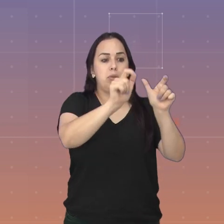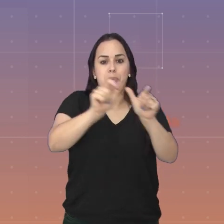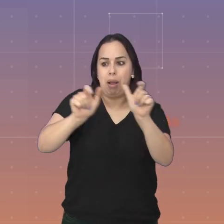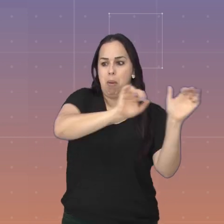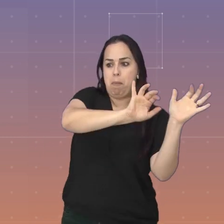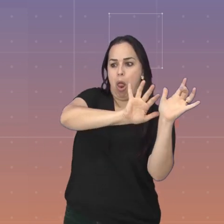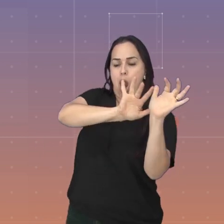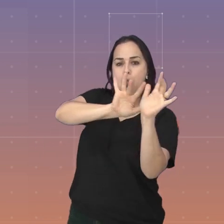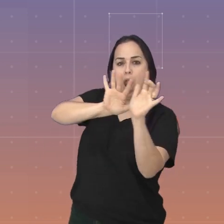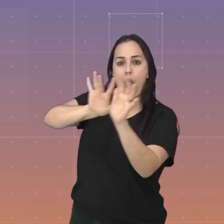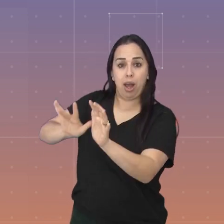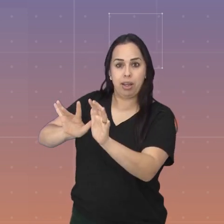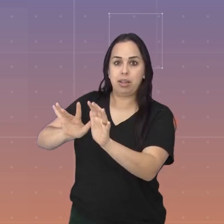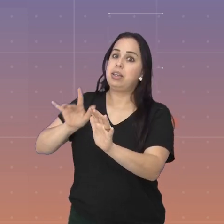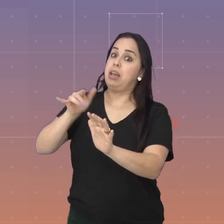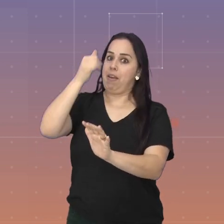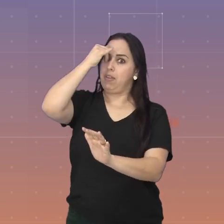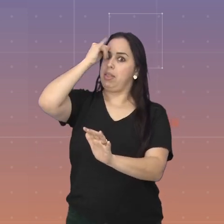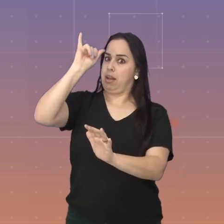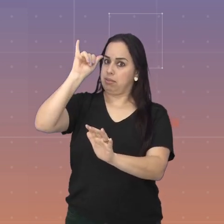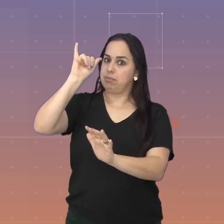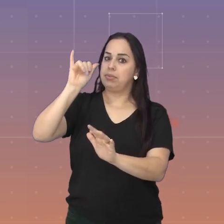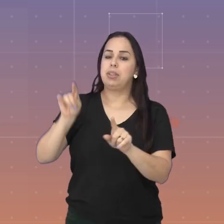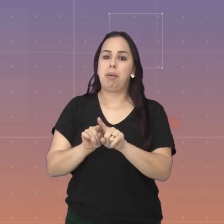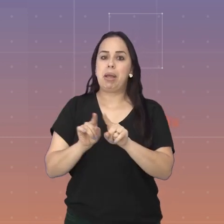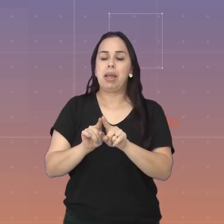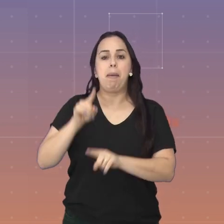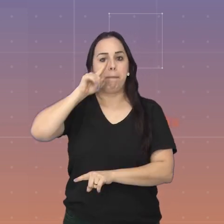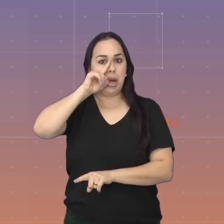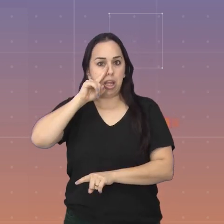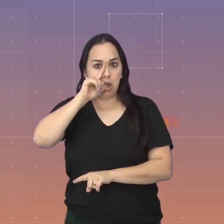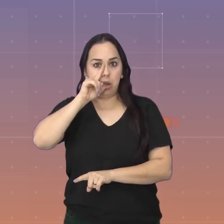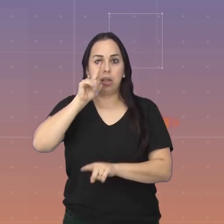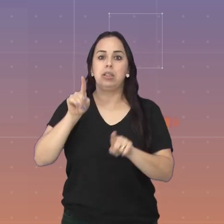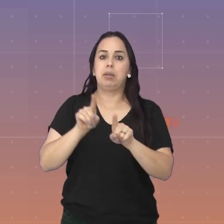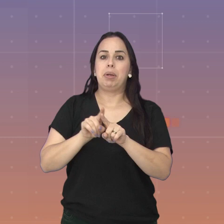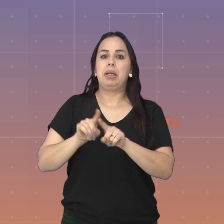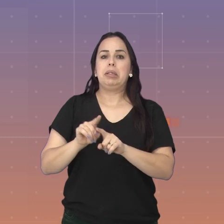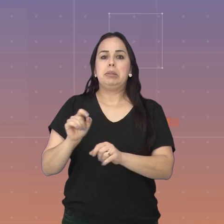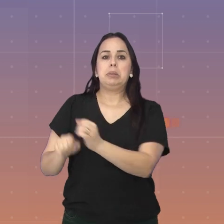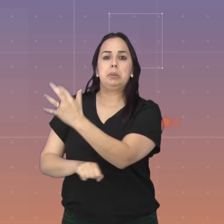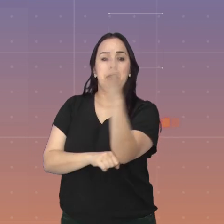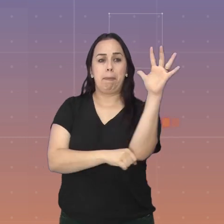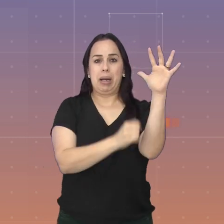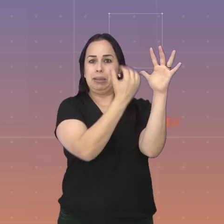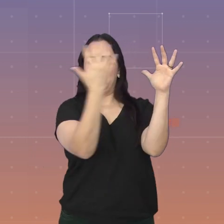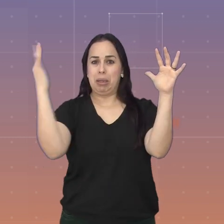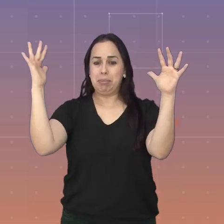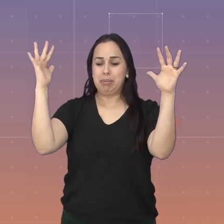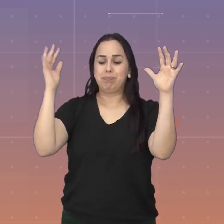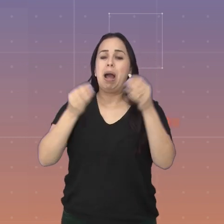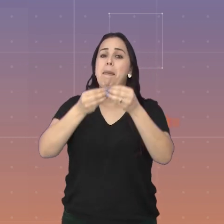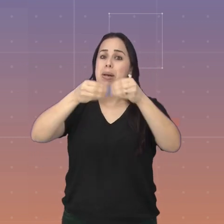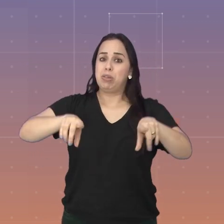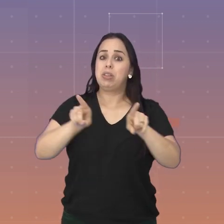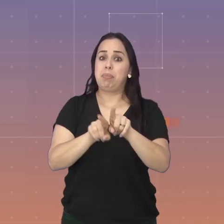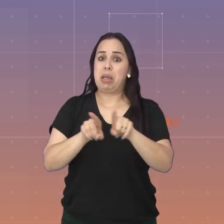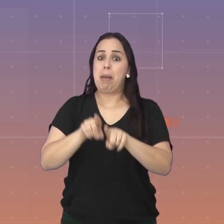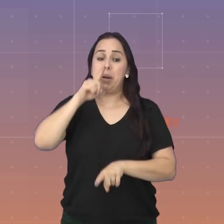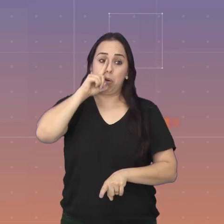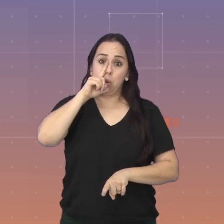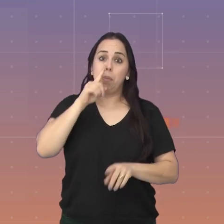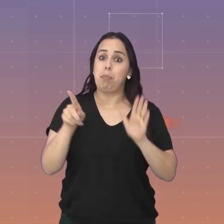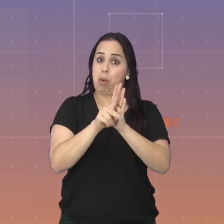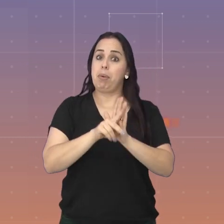ocupação desordenada. O objetivo é impedir as ocupações irregulares, que além de trazerem riscos ao meio ambiente,